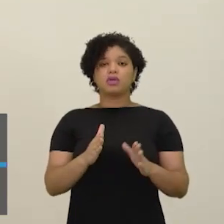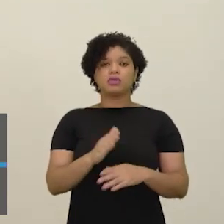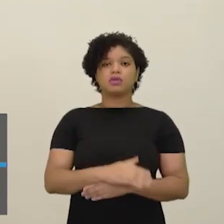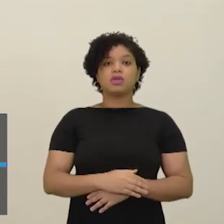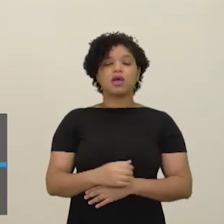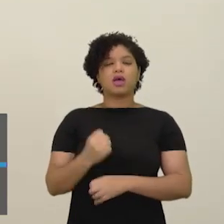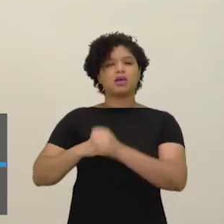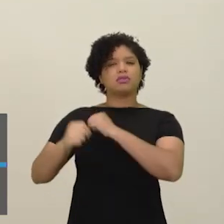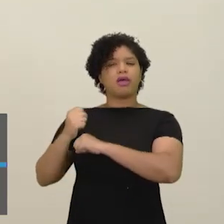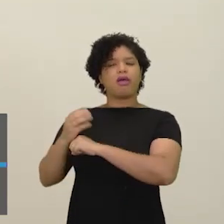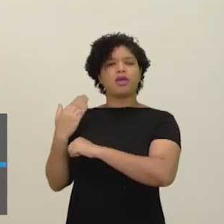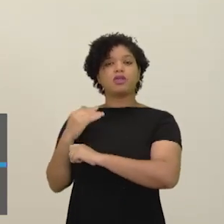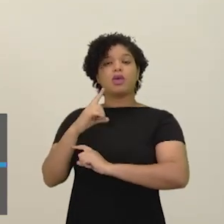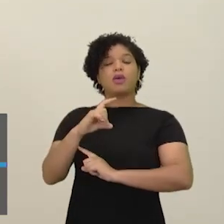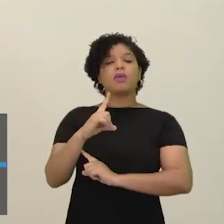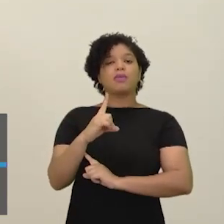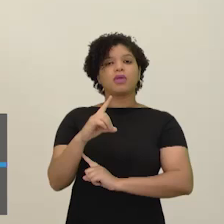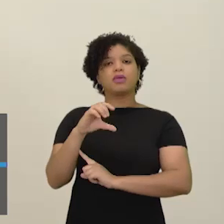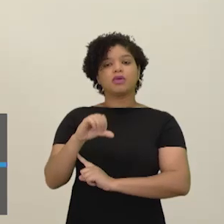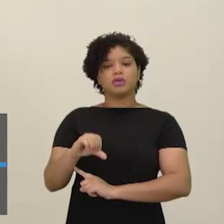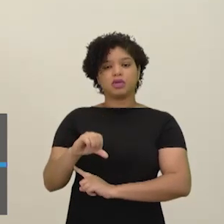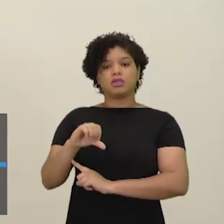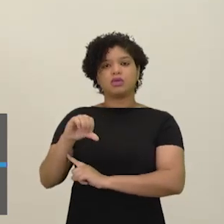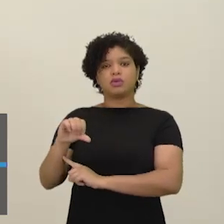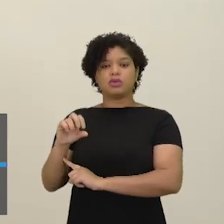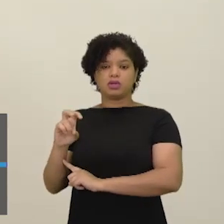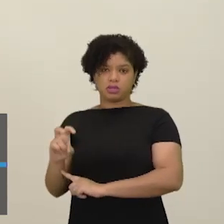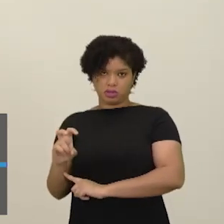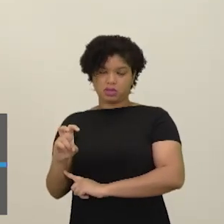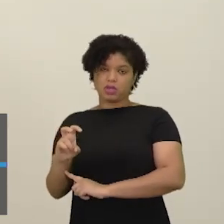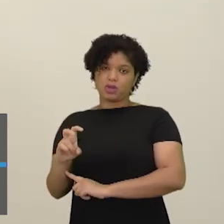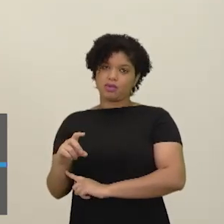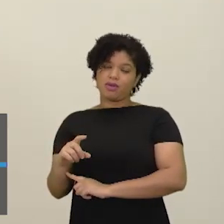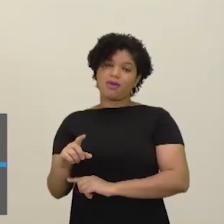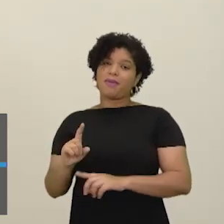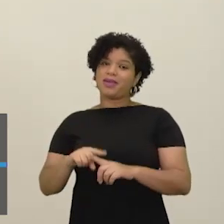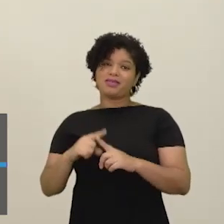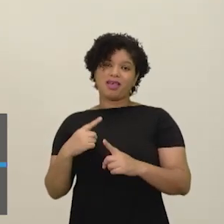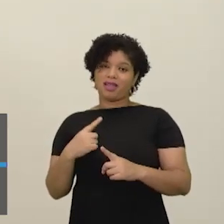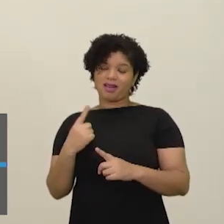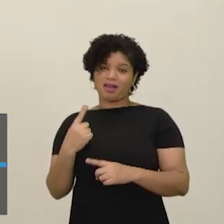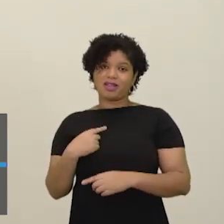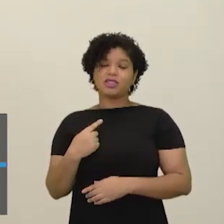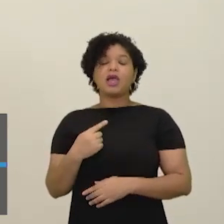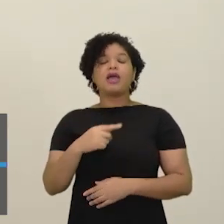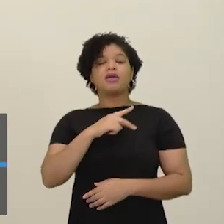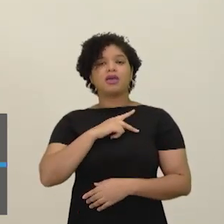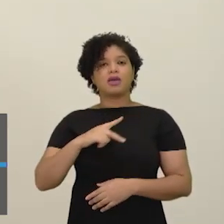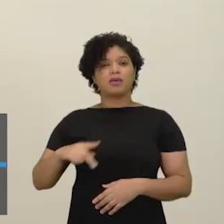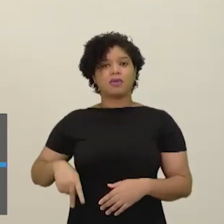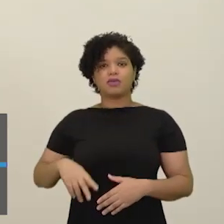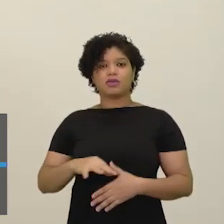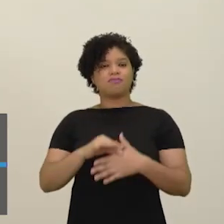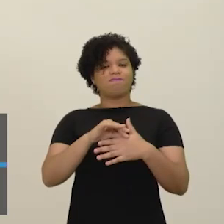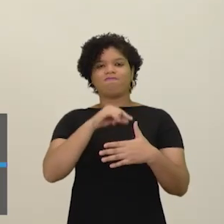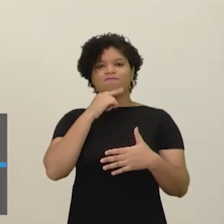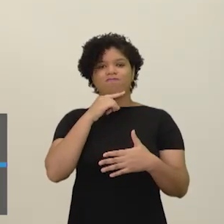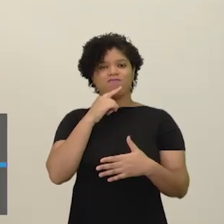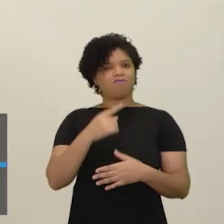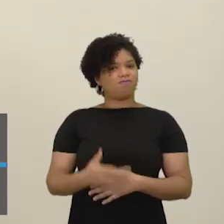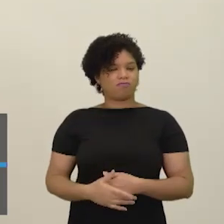Tancredo Neves, ele vai falecer, ele não toma posse, e no seu lugar fica José